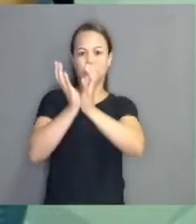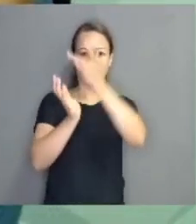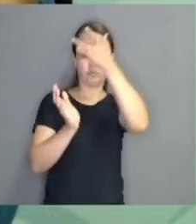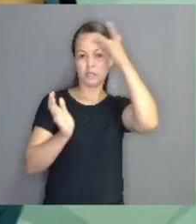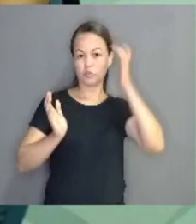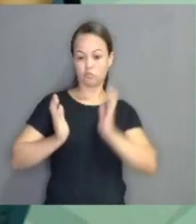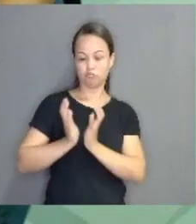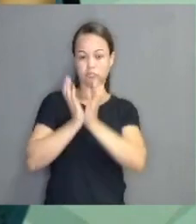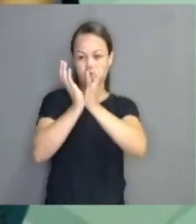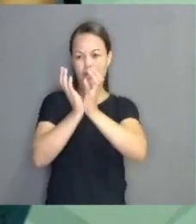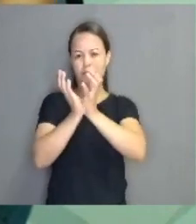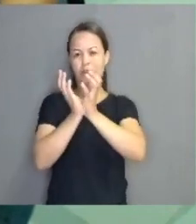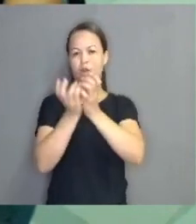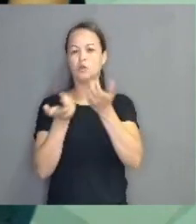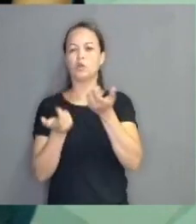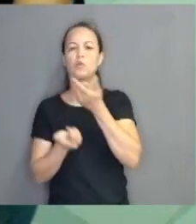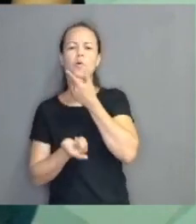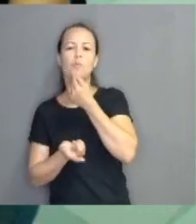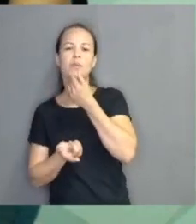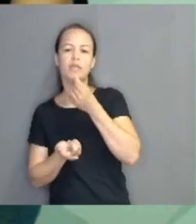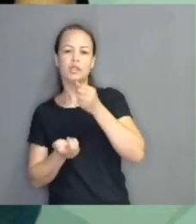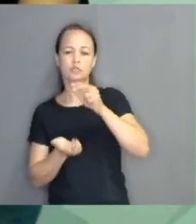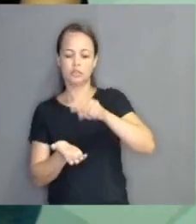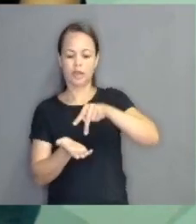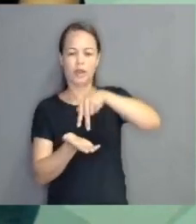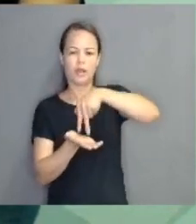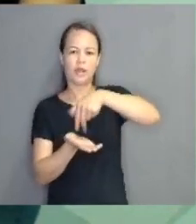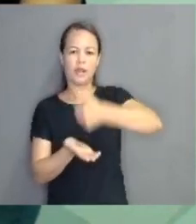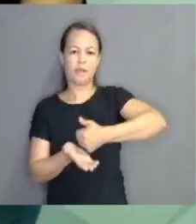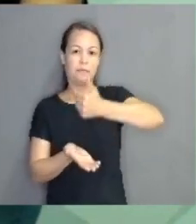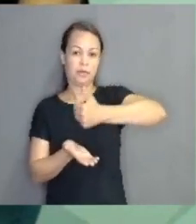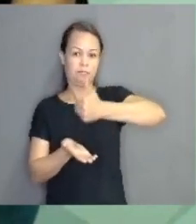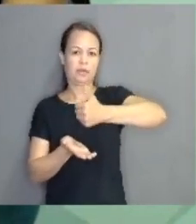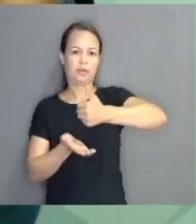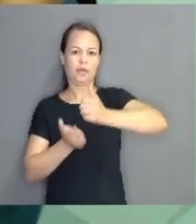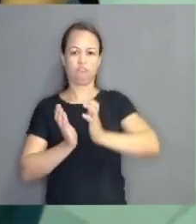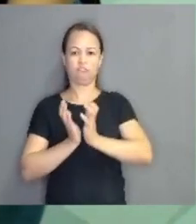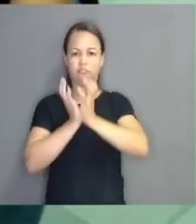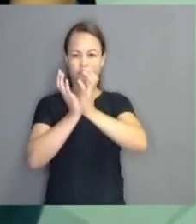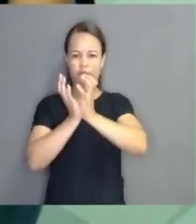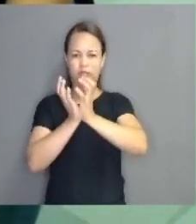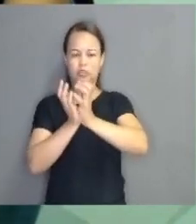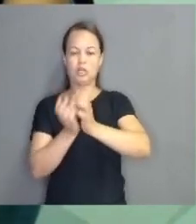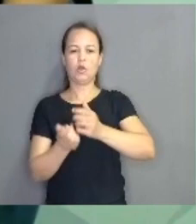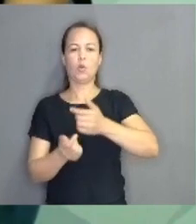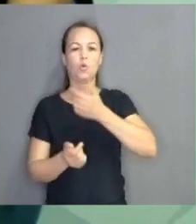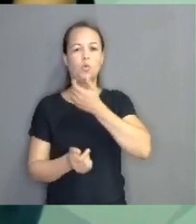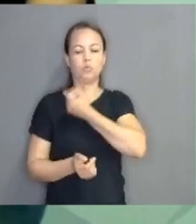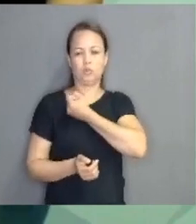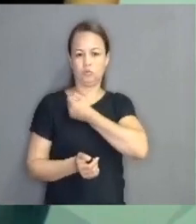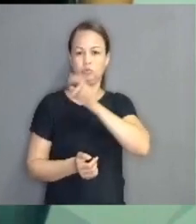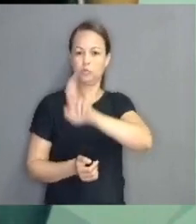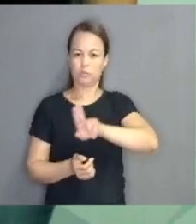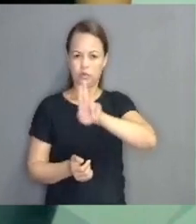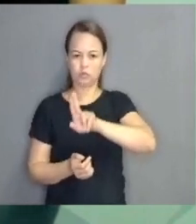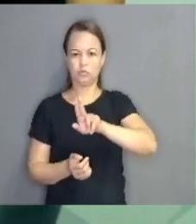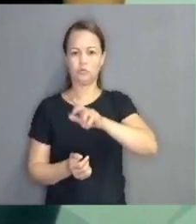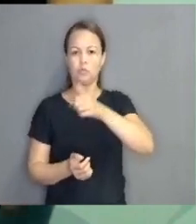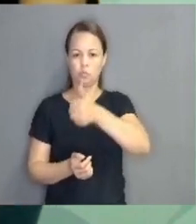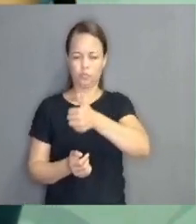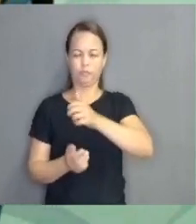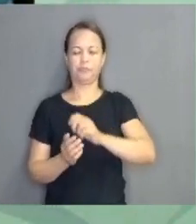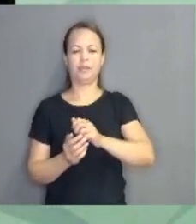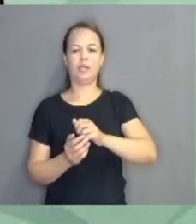aqui nesse pódio, ó, o menino está em primeiro lugar, eu usei o número. O menino que está em segundo lugar, eu usei o número